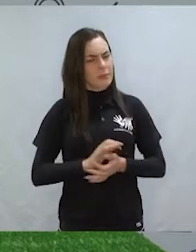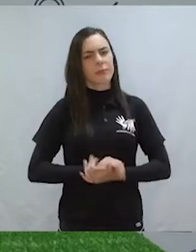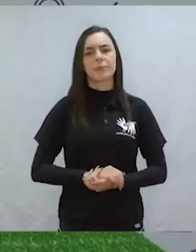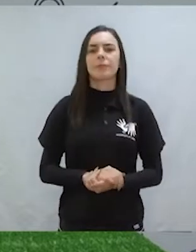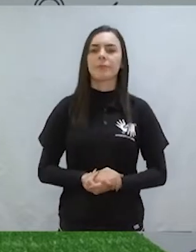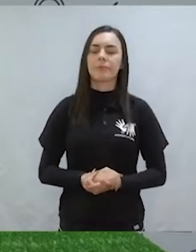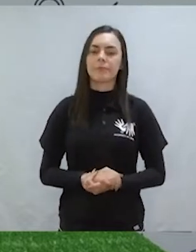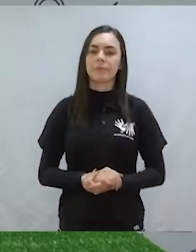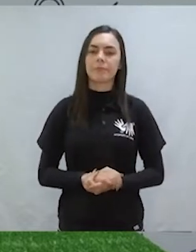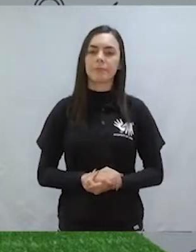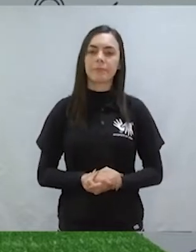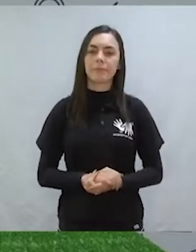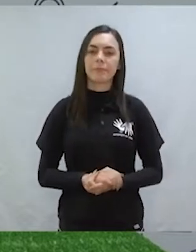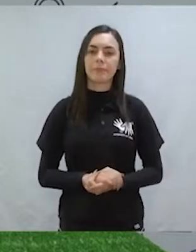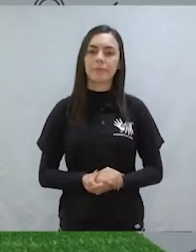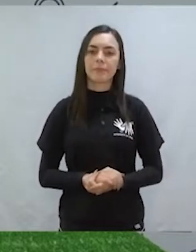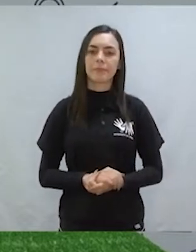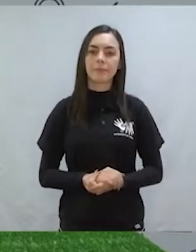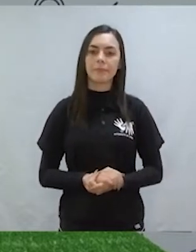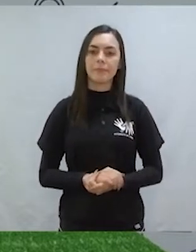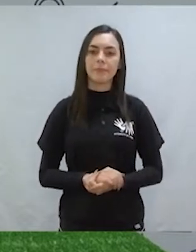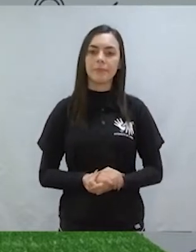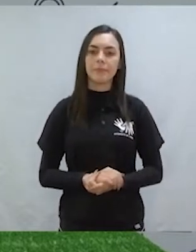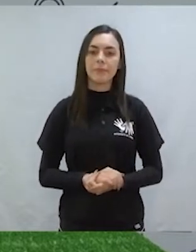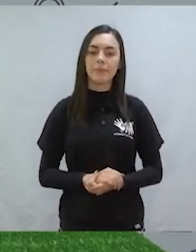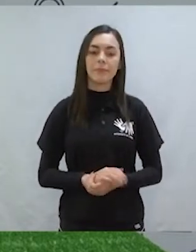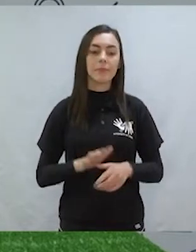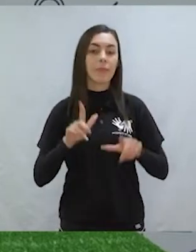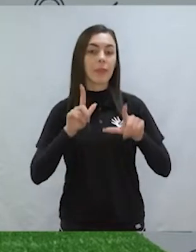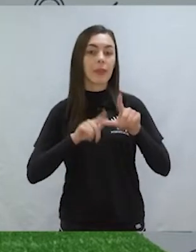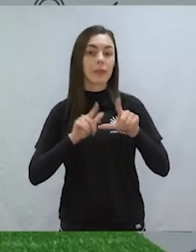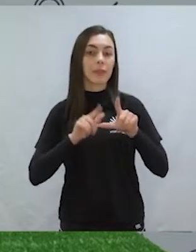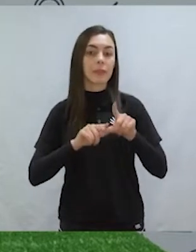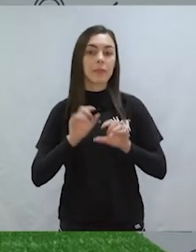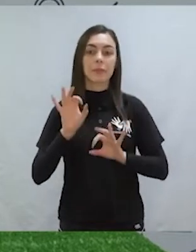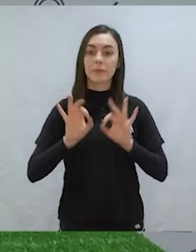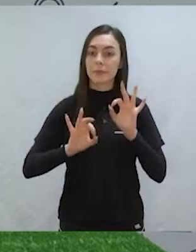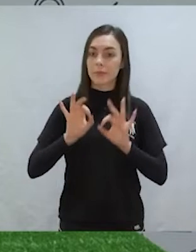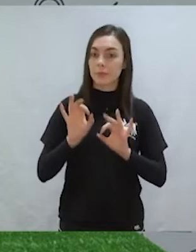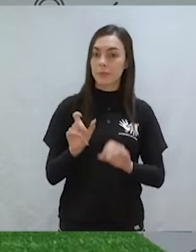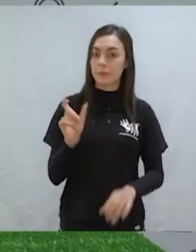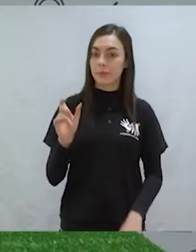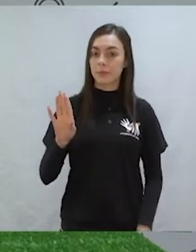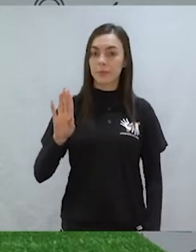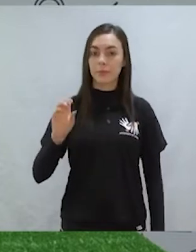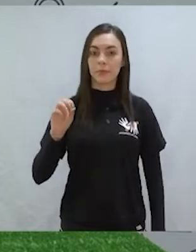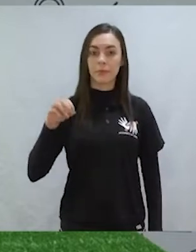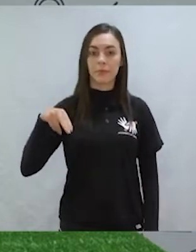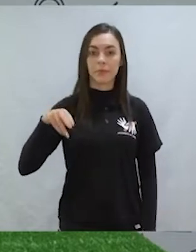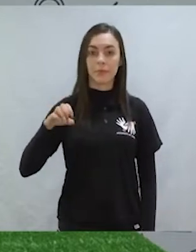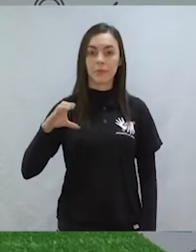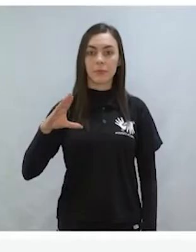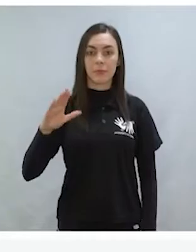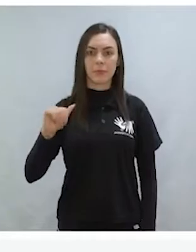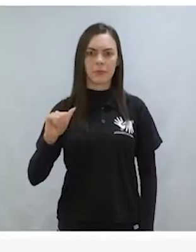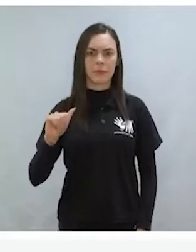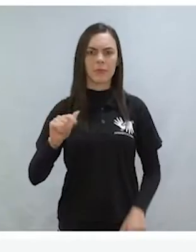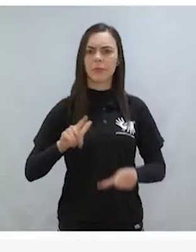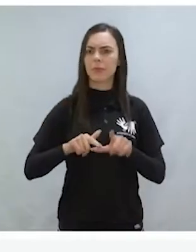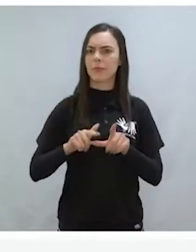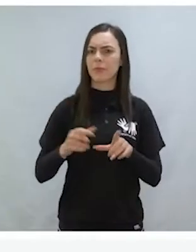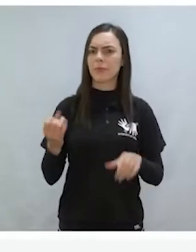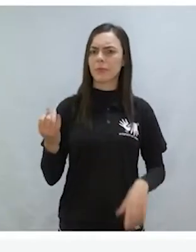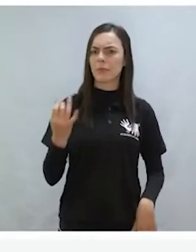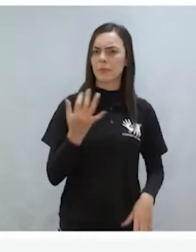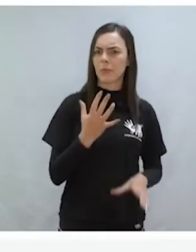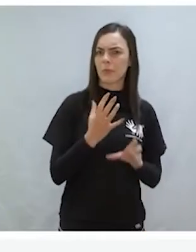Vamos ver? Vamos lá, então. Olhem lá as letras que formam a palavra boneca. Quantas